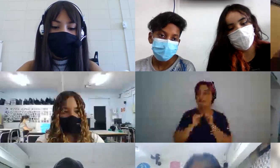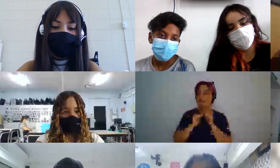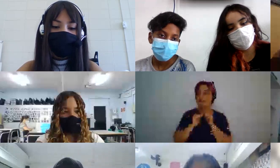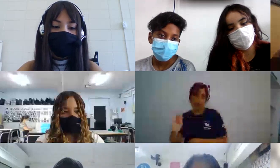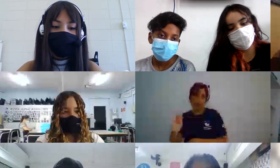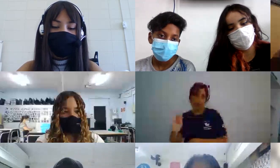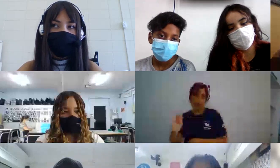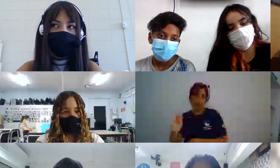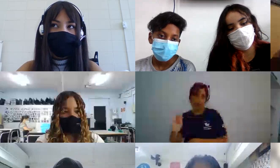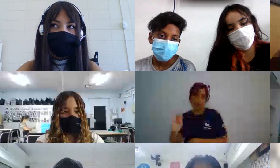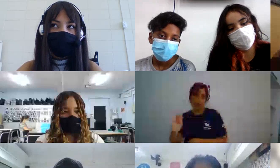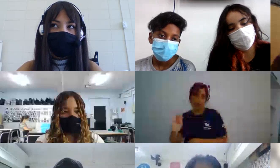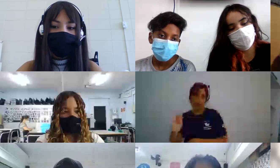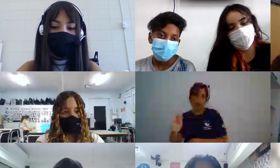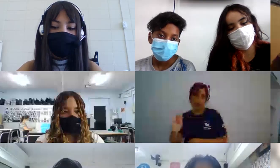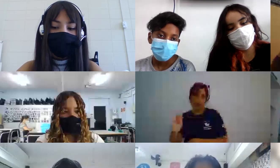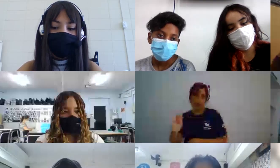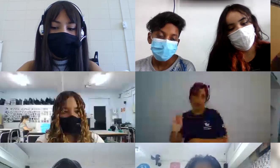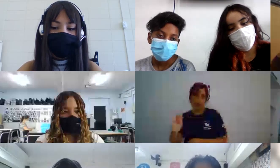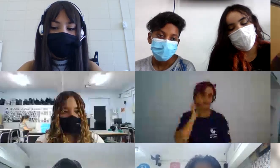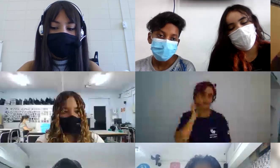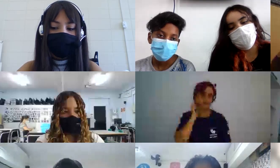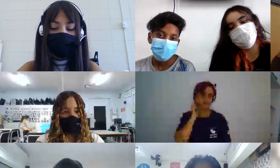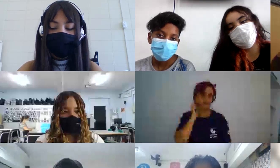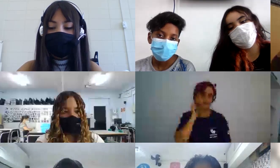na puberdade, né?